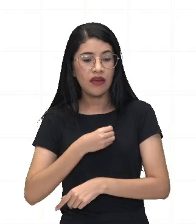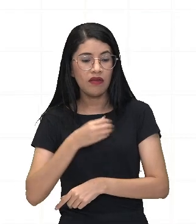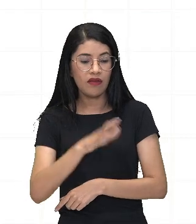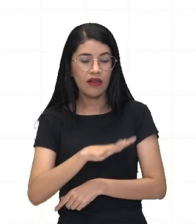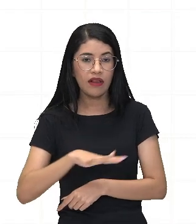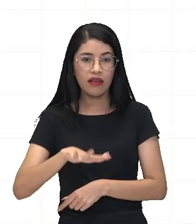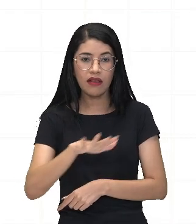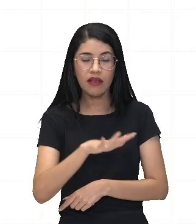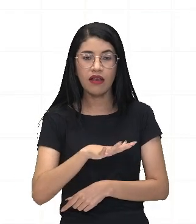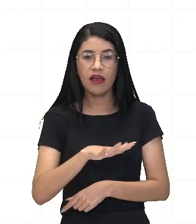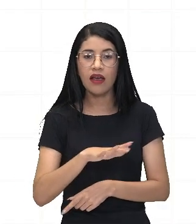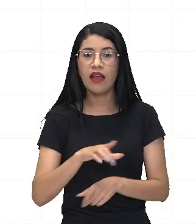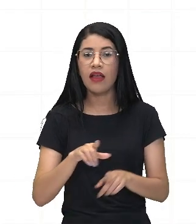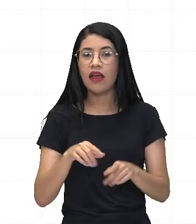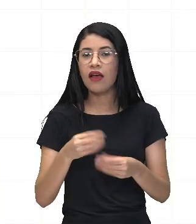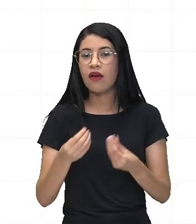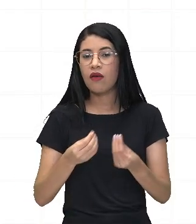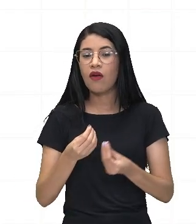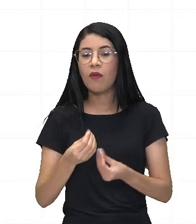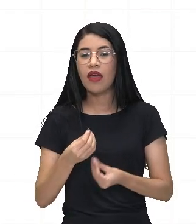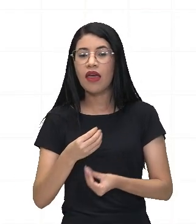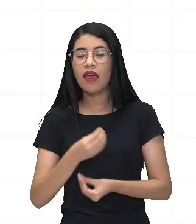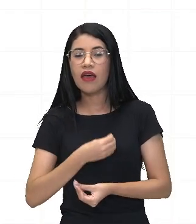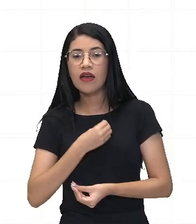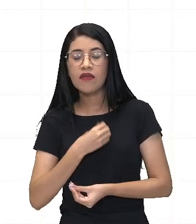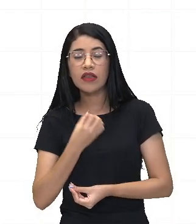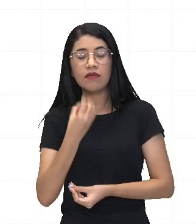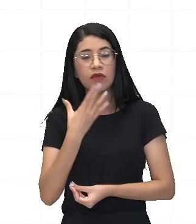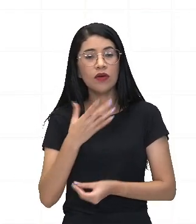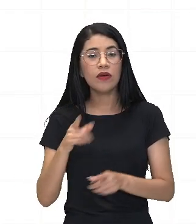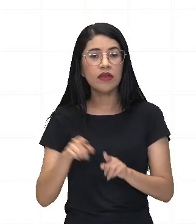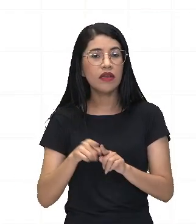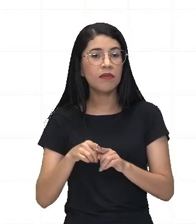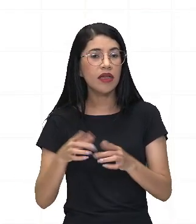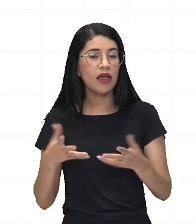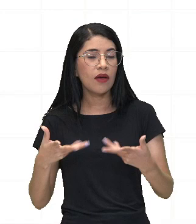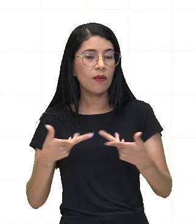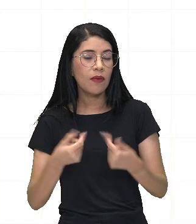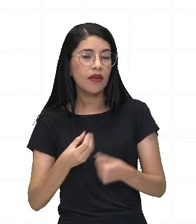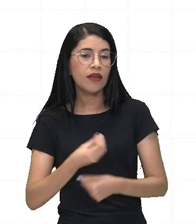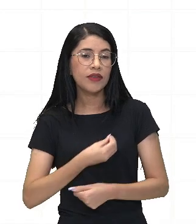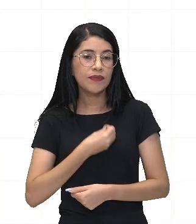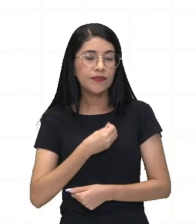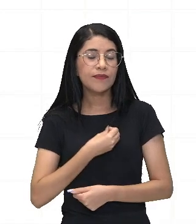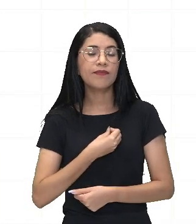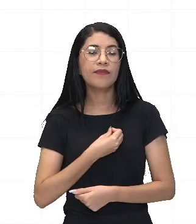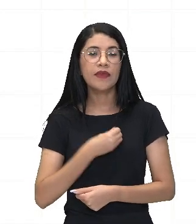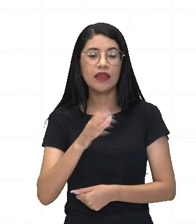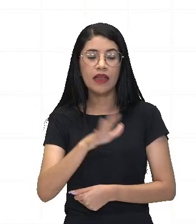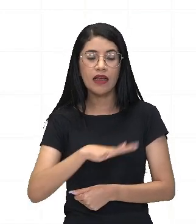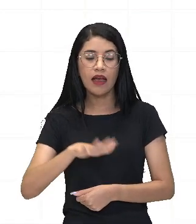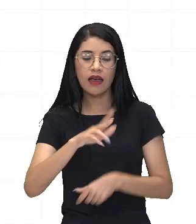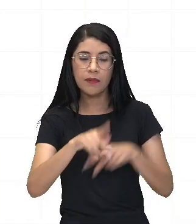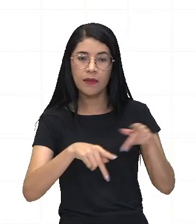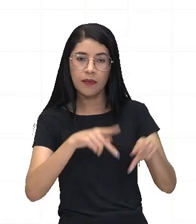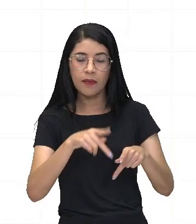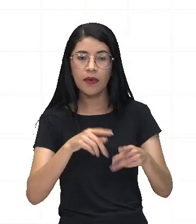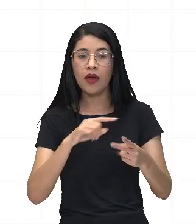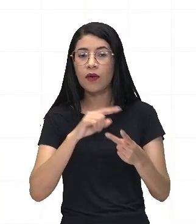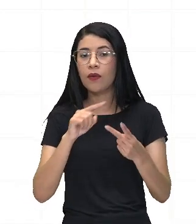vai focar no bem-estar das populações, na qualidade de vida das populações. O